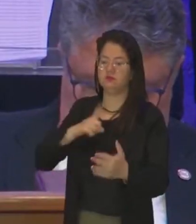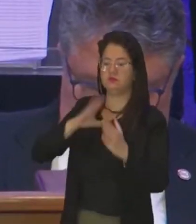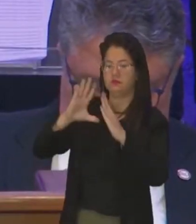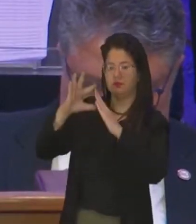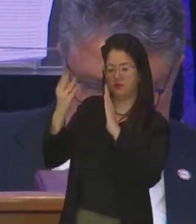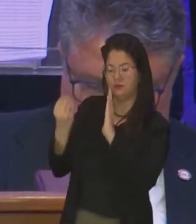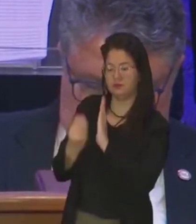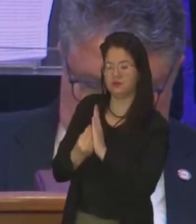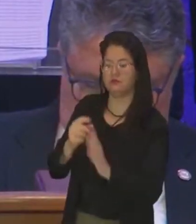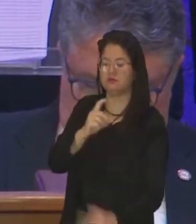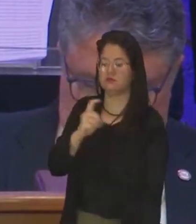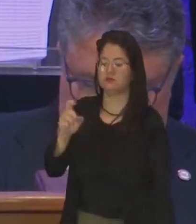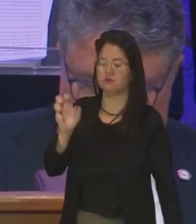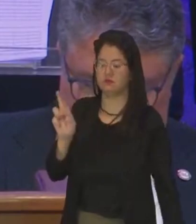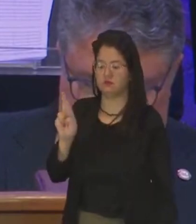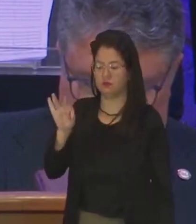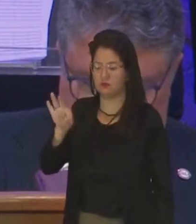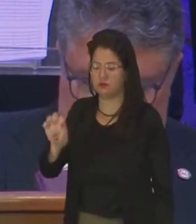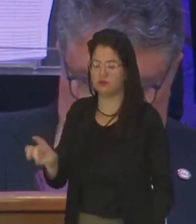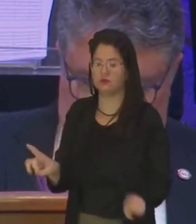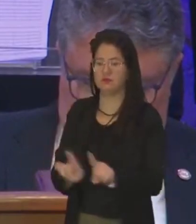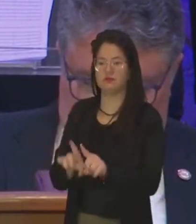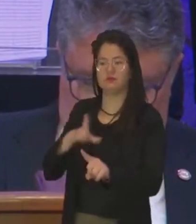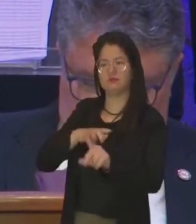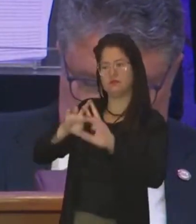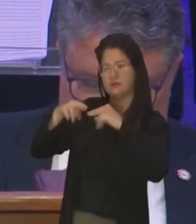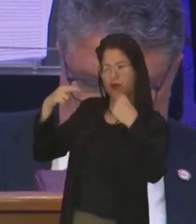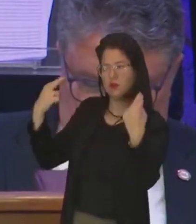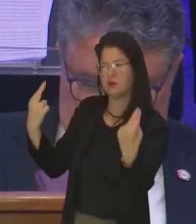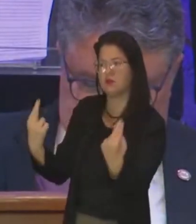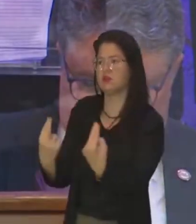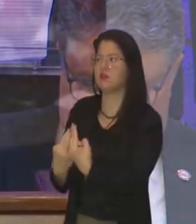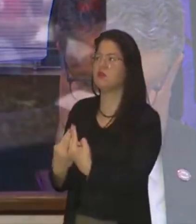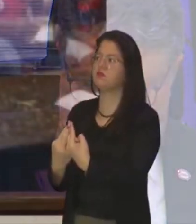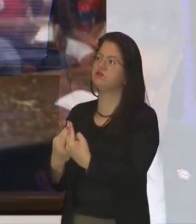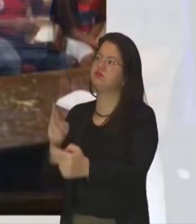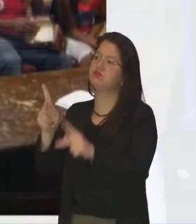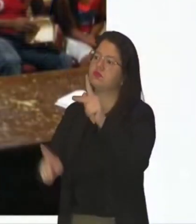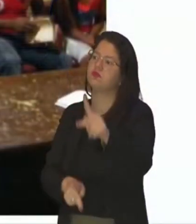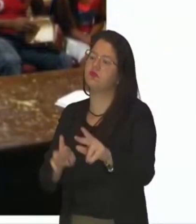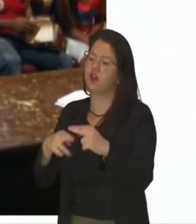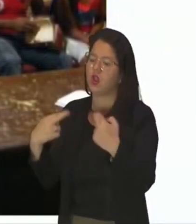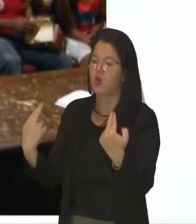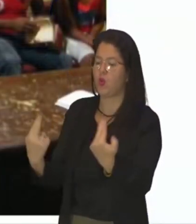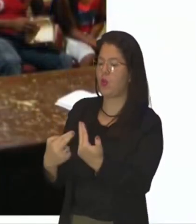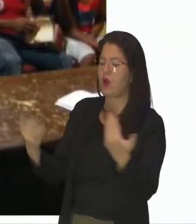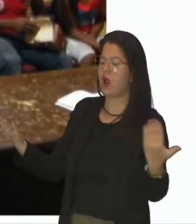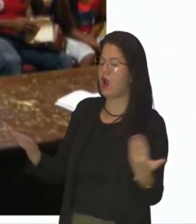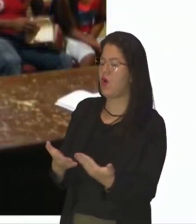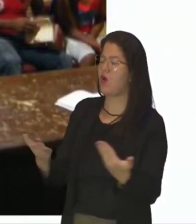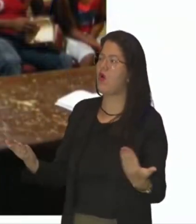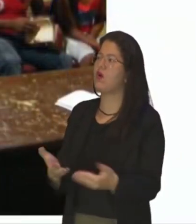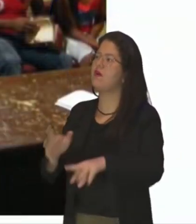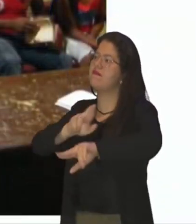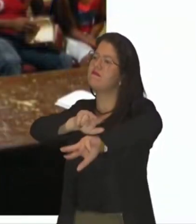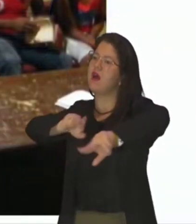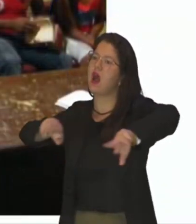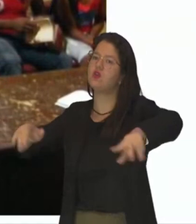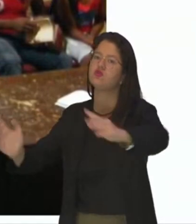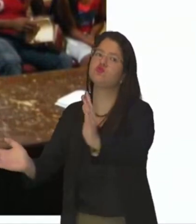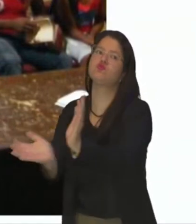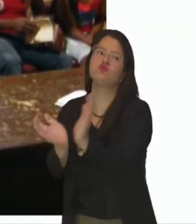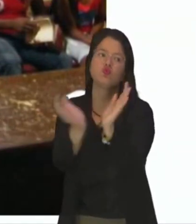igreja xerente, temos reuniões que eles vão se reunir, por exemplo, exatamente agora, em várias das aldeias